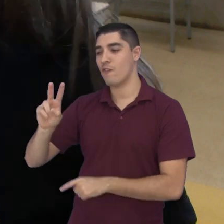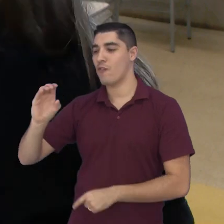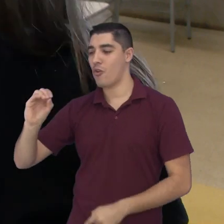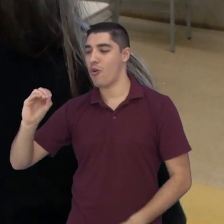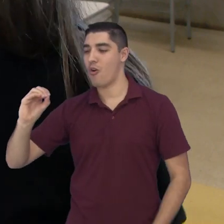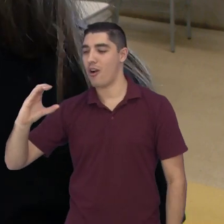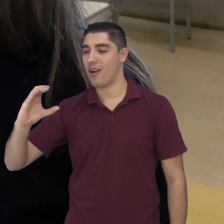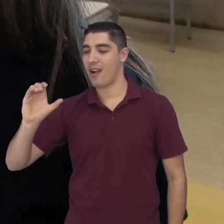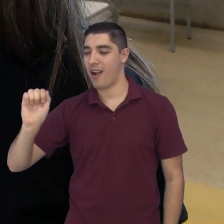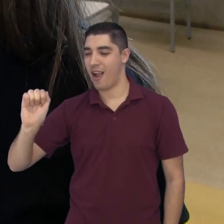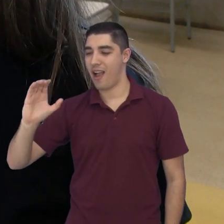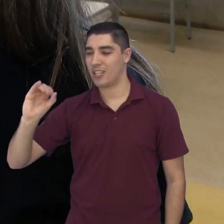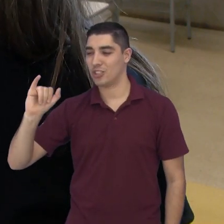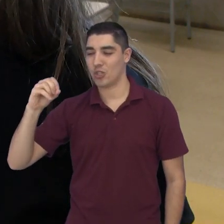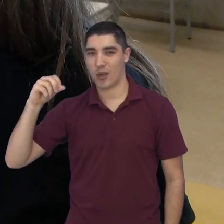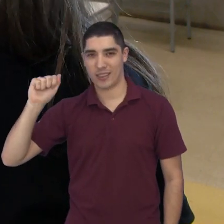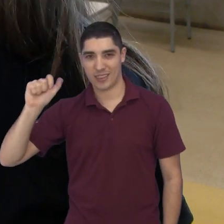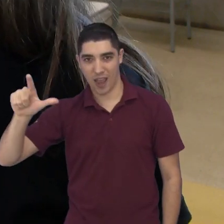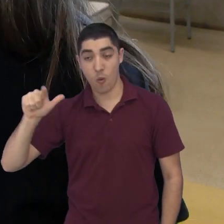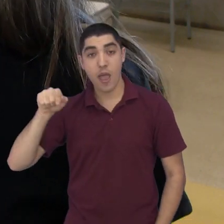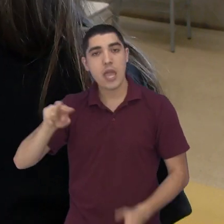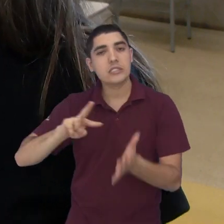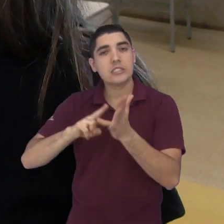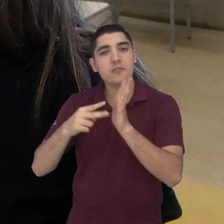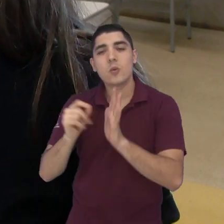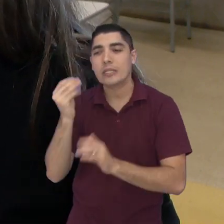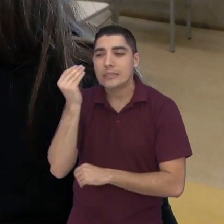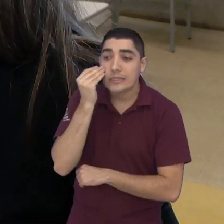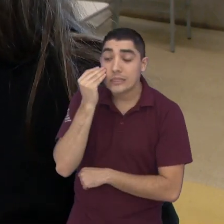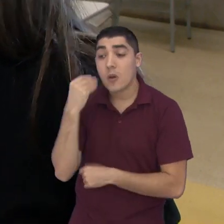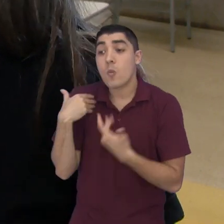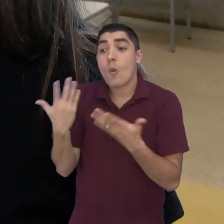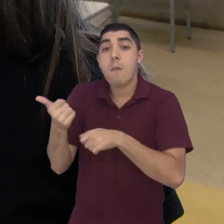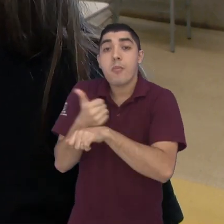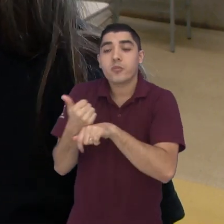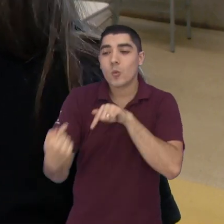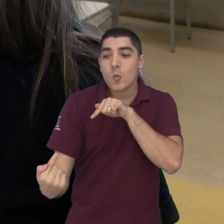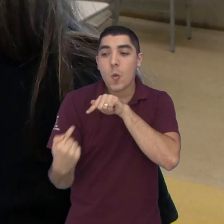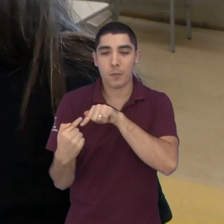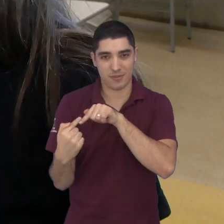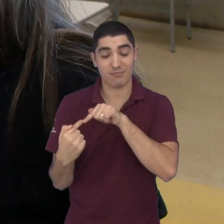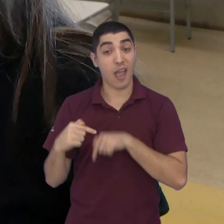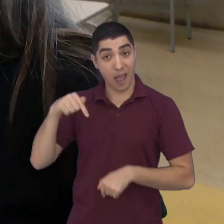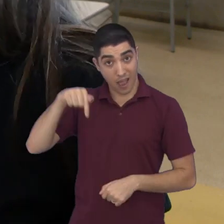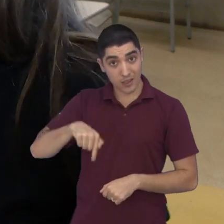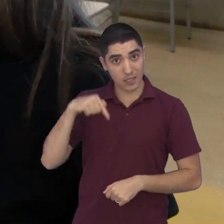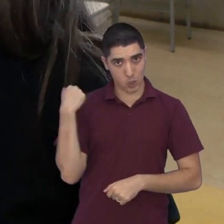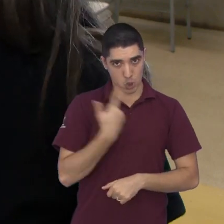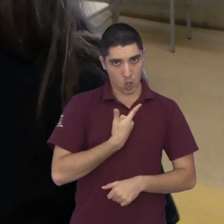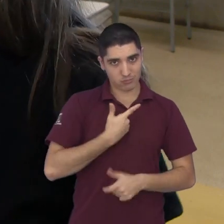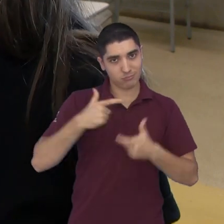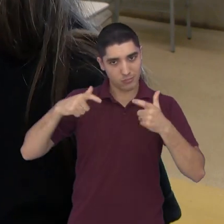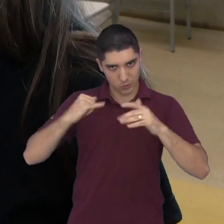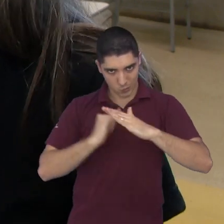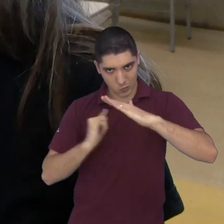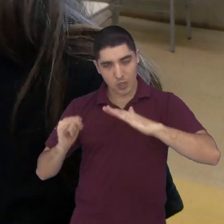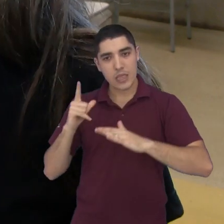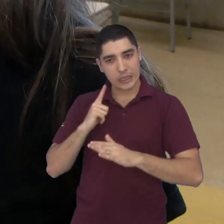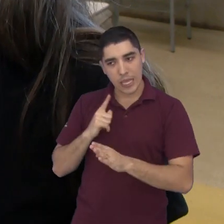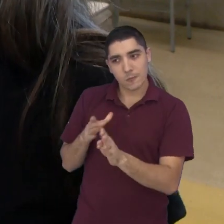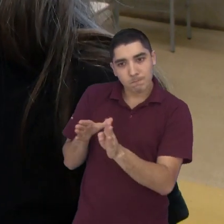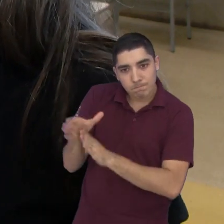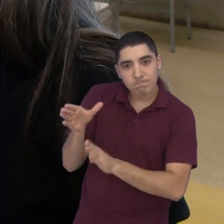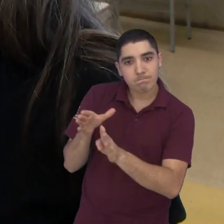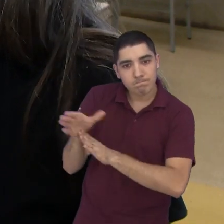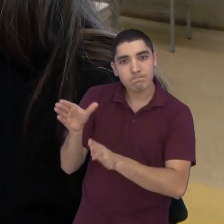pode ou não ser utilizada no processo de orientação aqui no colégio a gente utiliza várias ferramentas várias várias técnicas né para